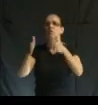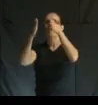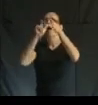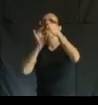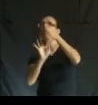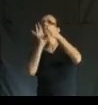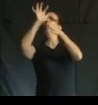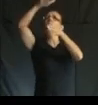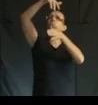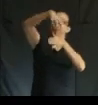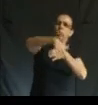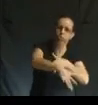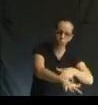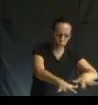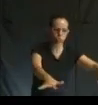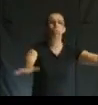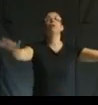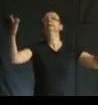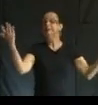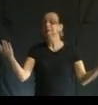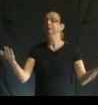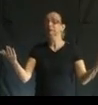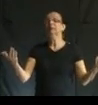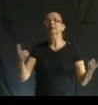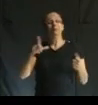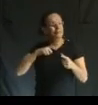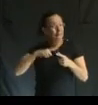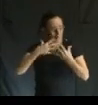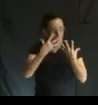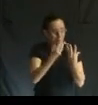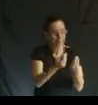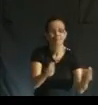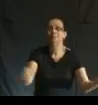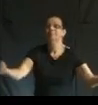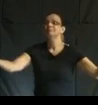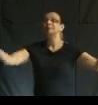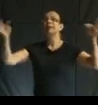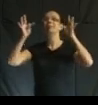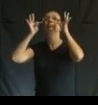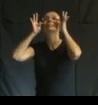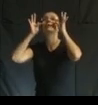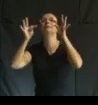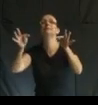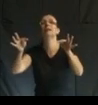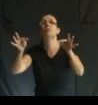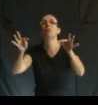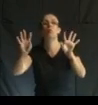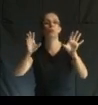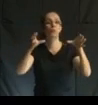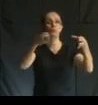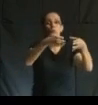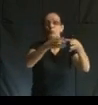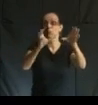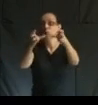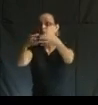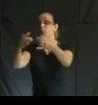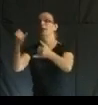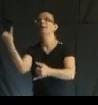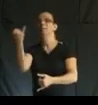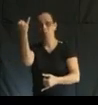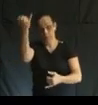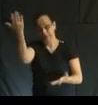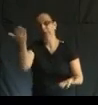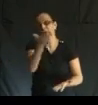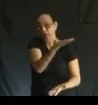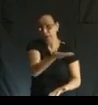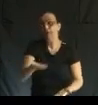De repente nós vemos que existe assim uma quantidade de testemunhos importantes que as pessoas estão